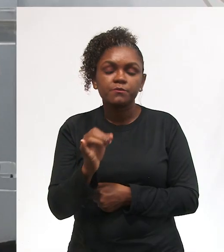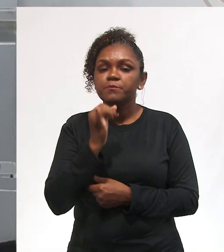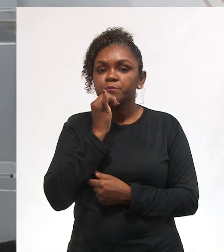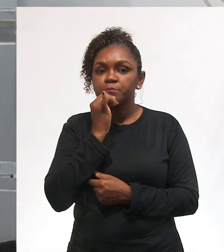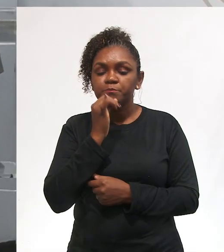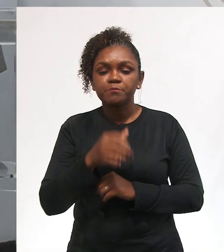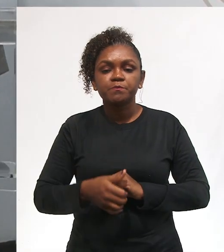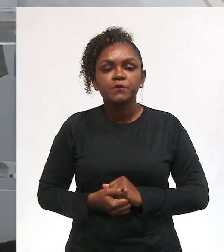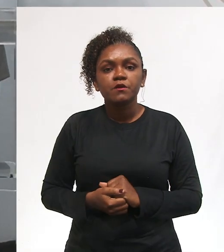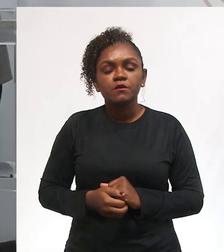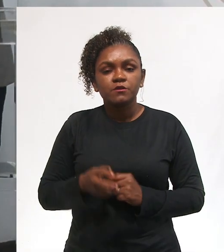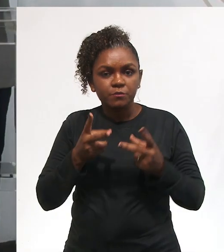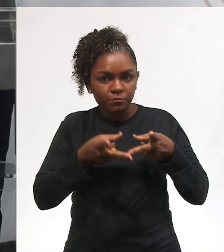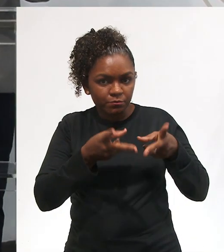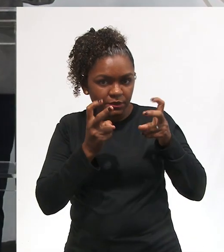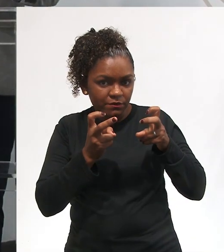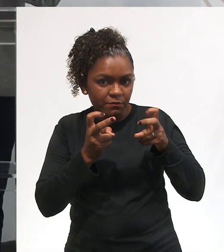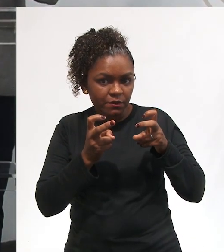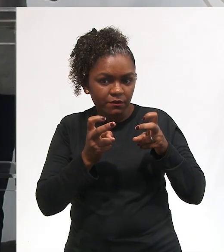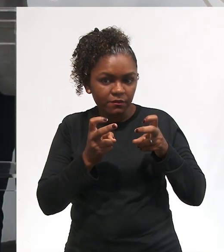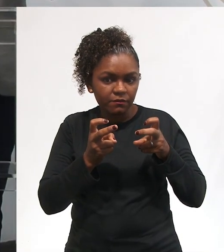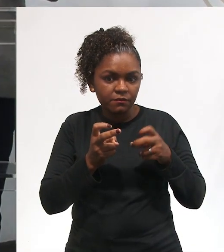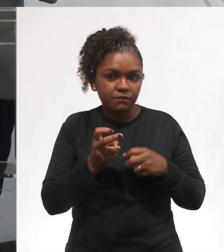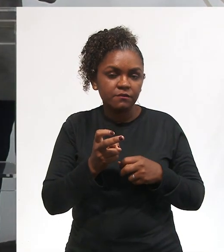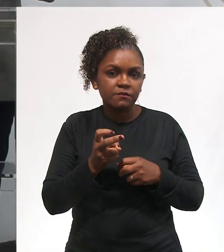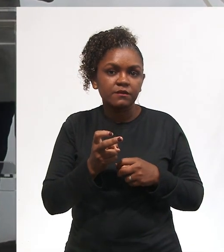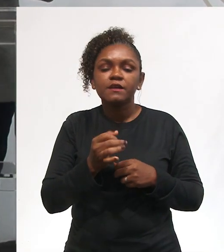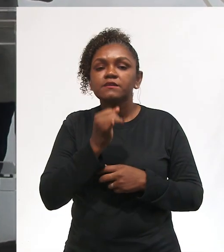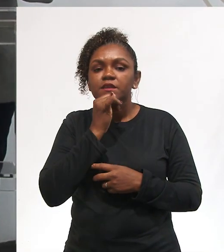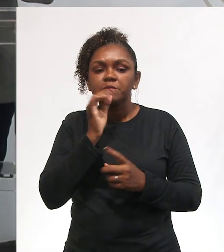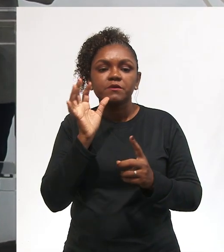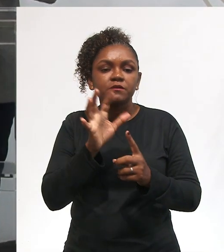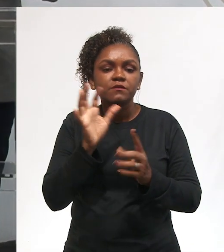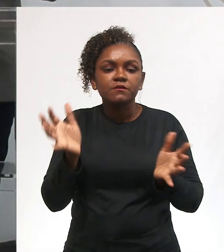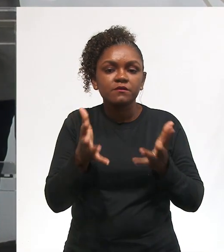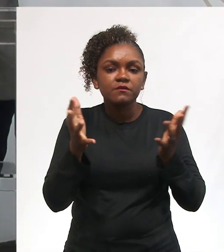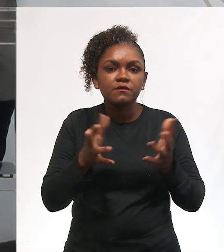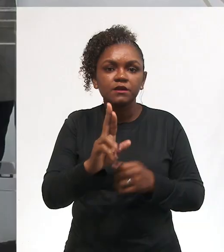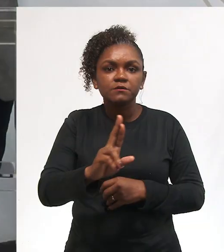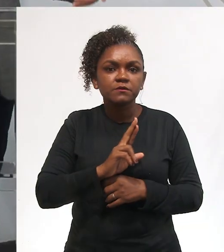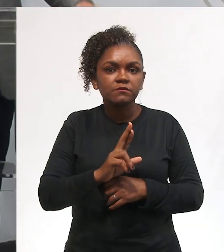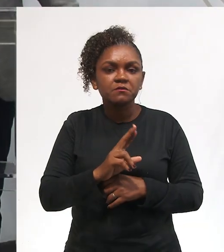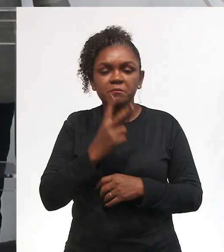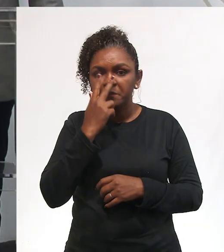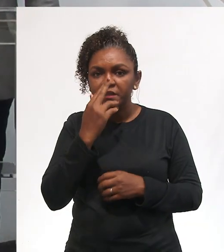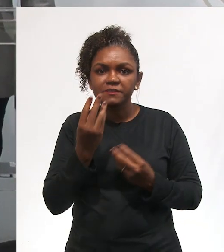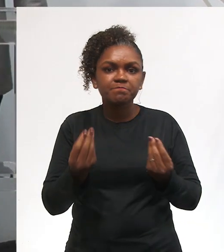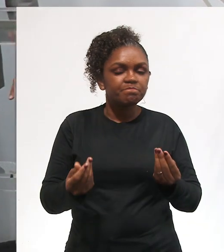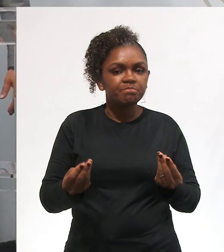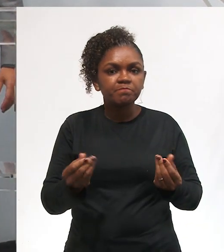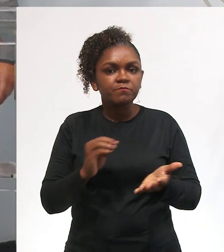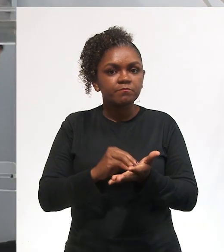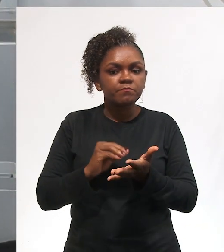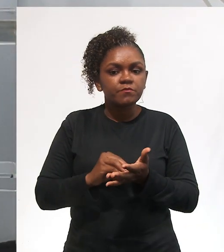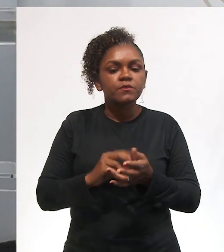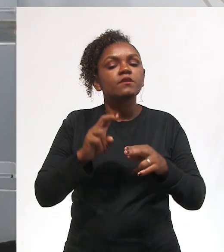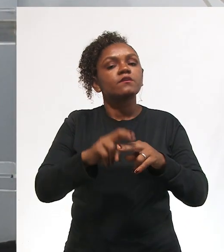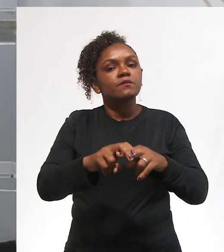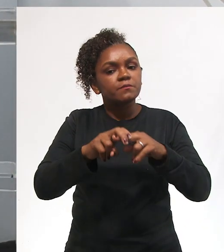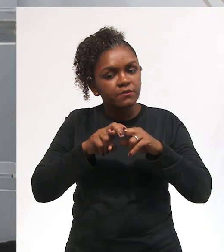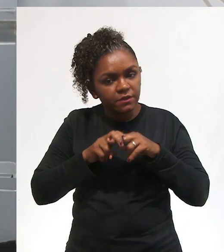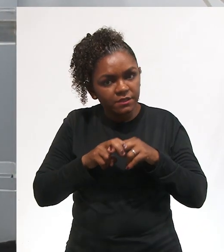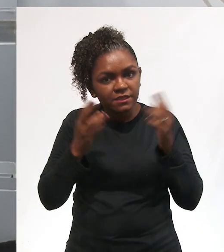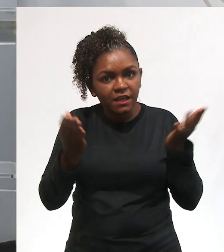aulas, que talvez aquela história da estímulo-resposta não tenha sido muito boa. Então, você vai para a parte